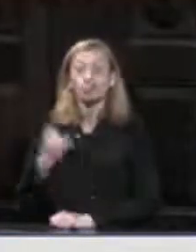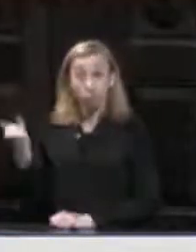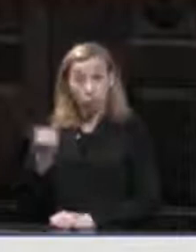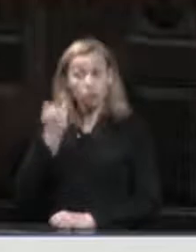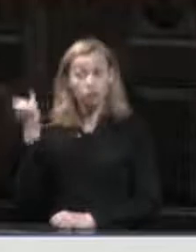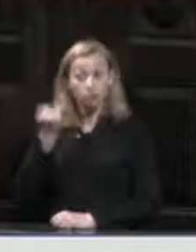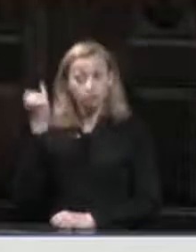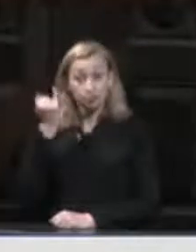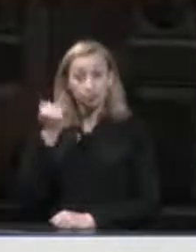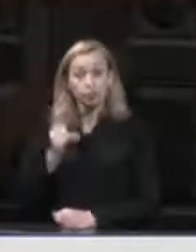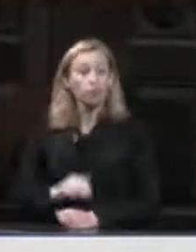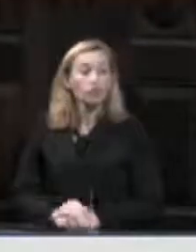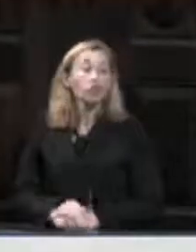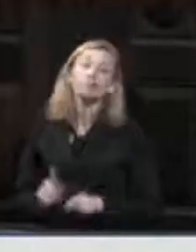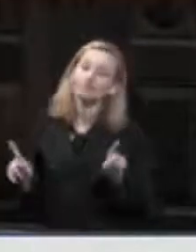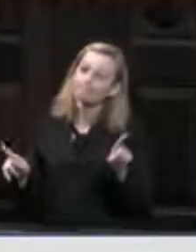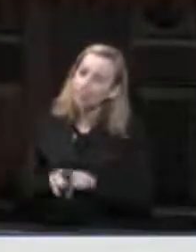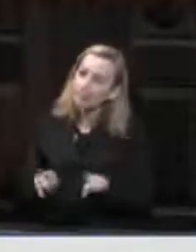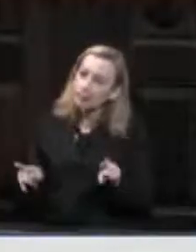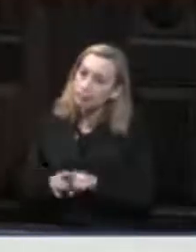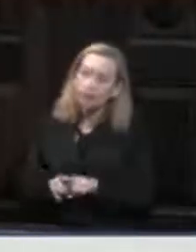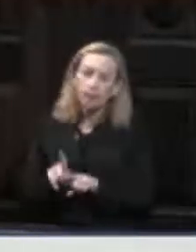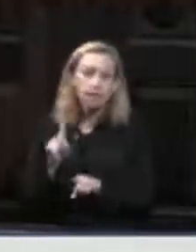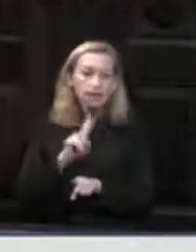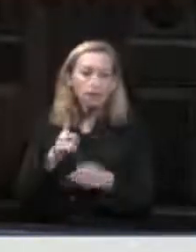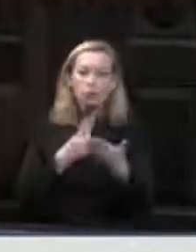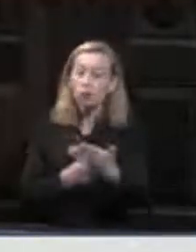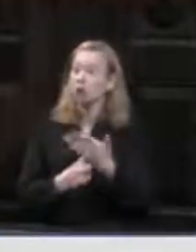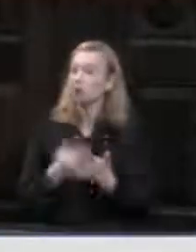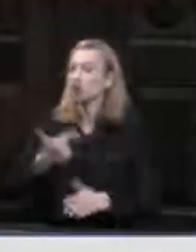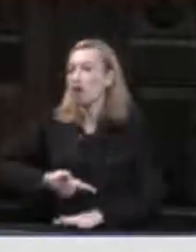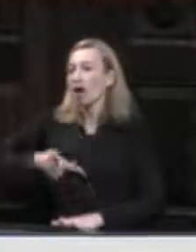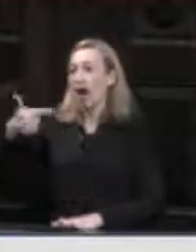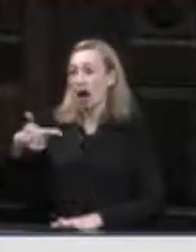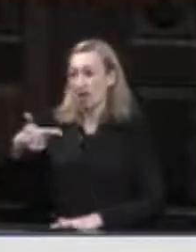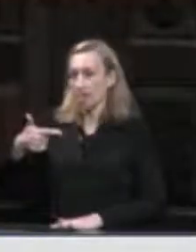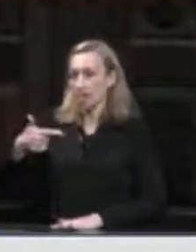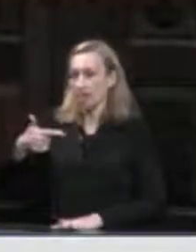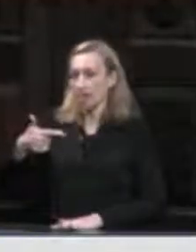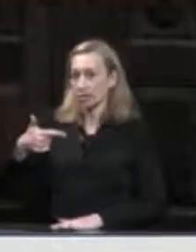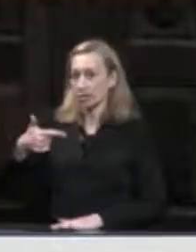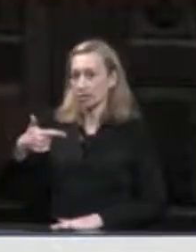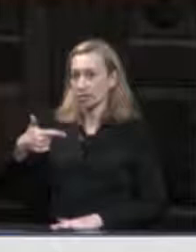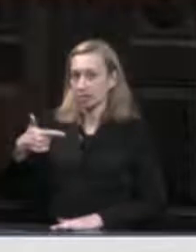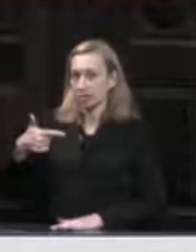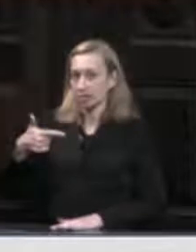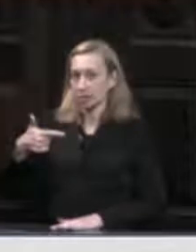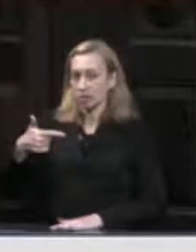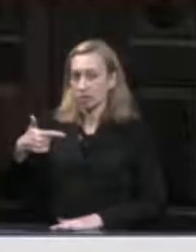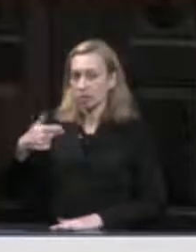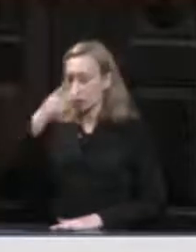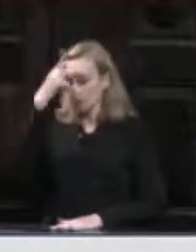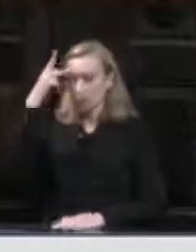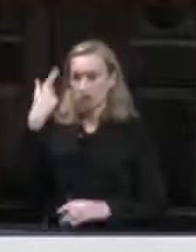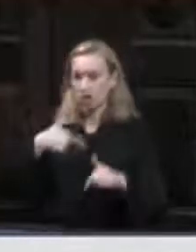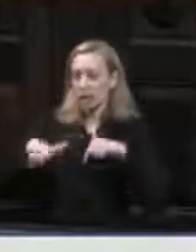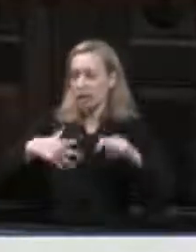necessárias. Também não defendo o porte de armas pelo DEGASE. Não